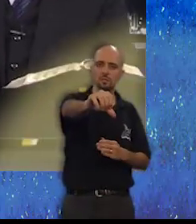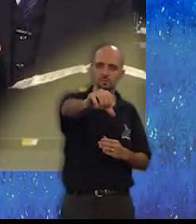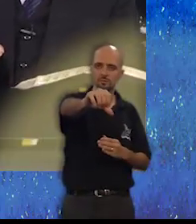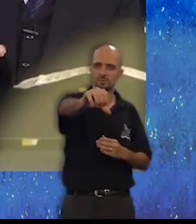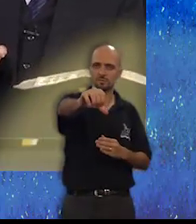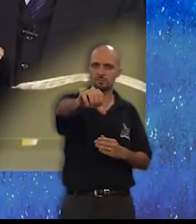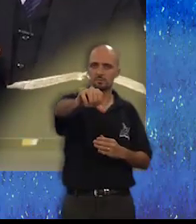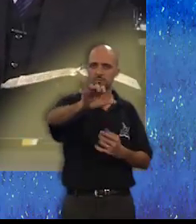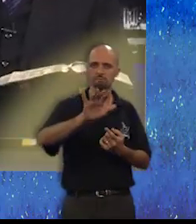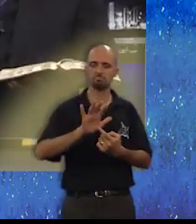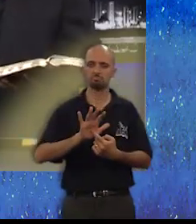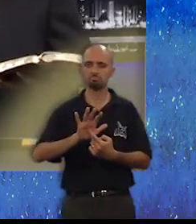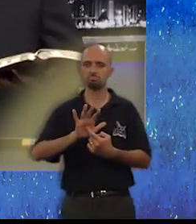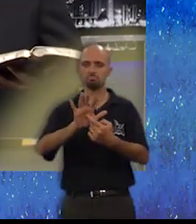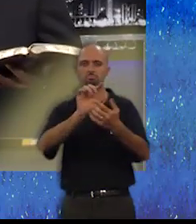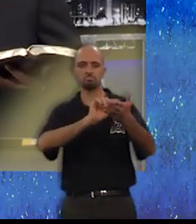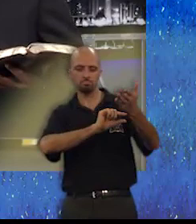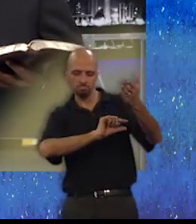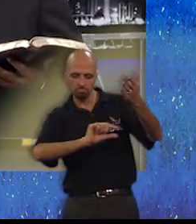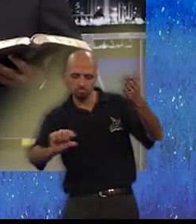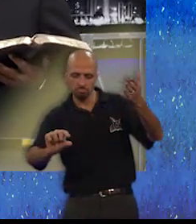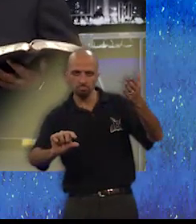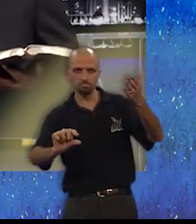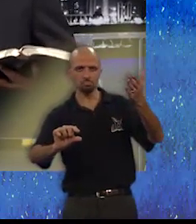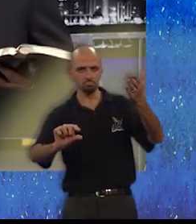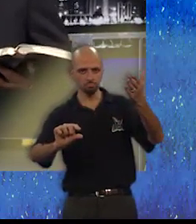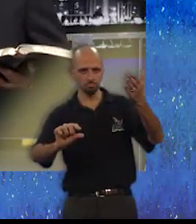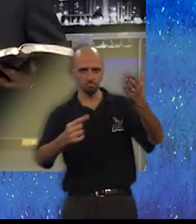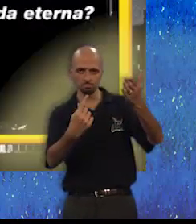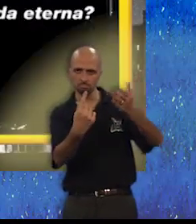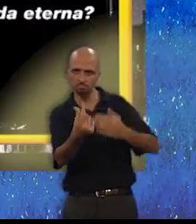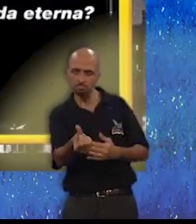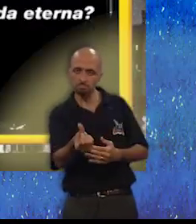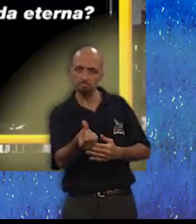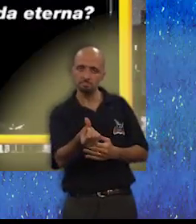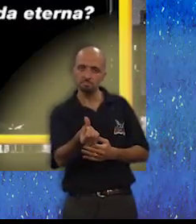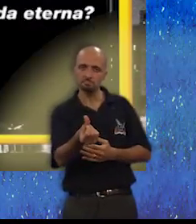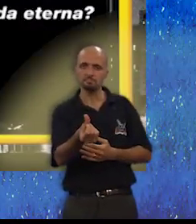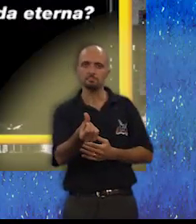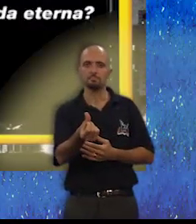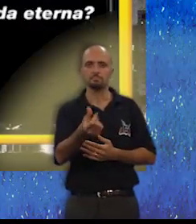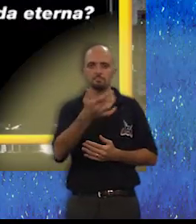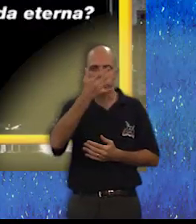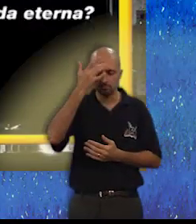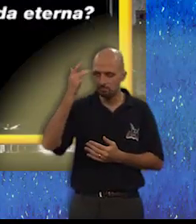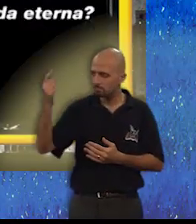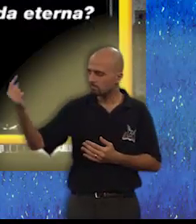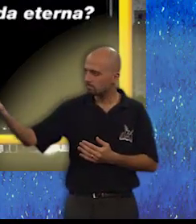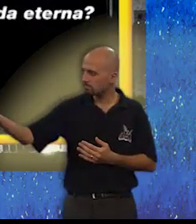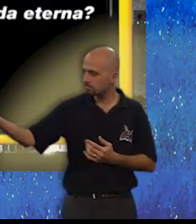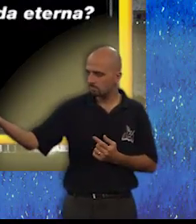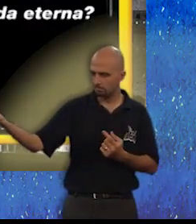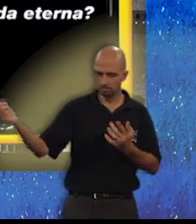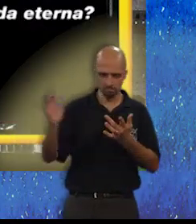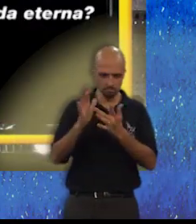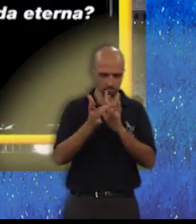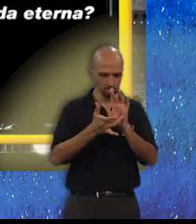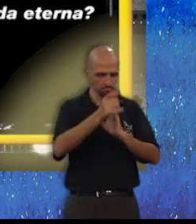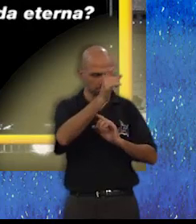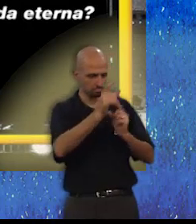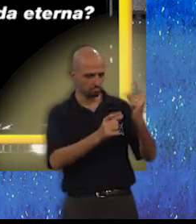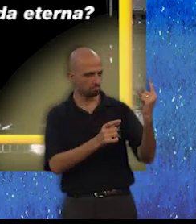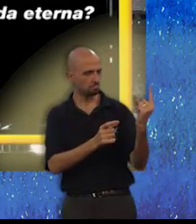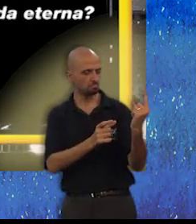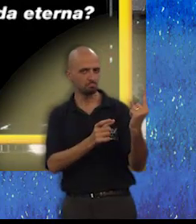nós vamos considerar aqui a partir do versículo 16. E eis que alguém, aproximando-se, lhe